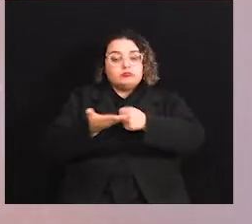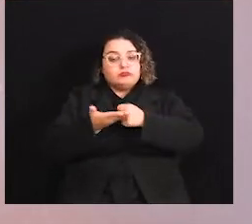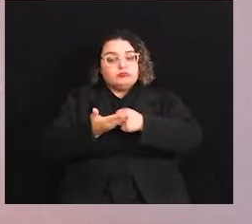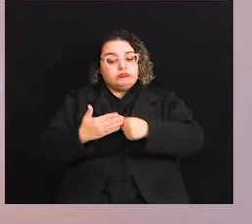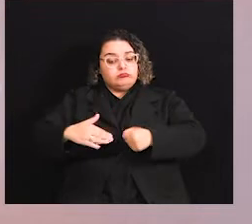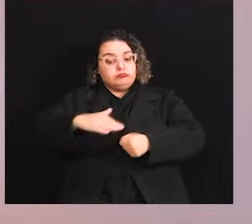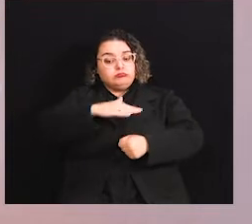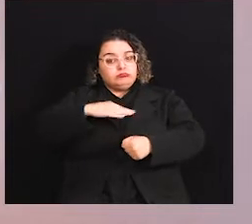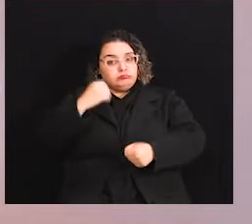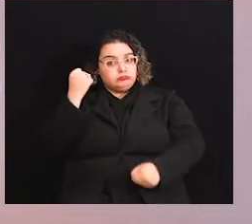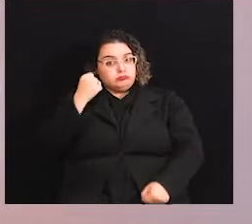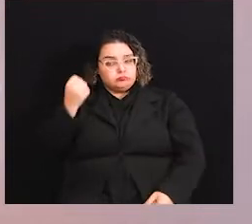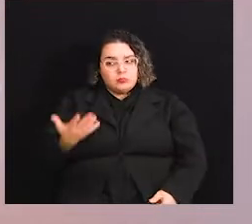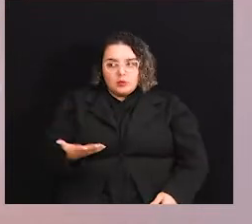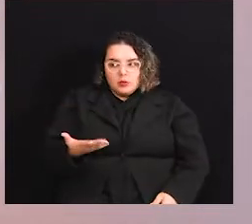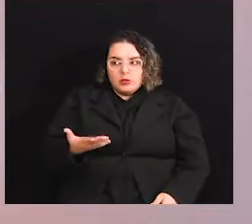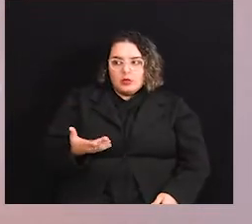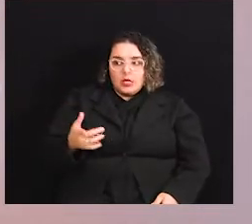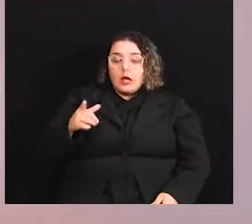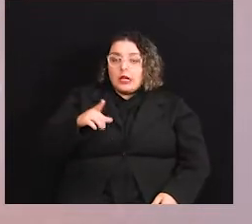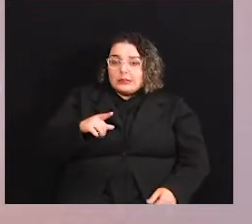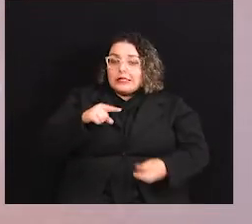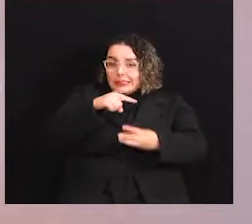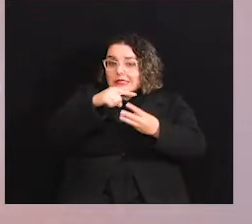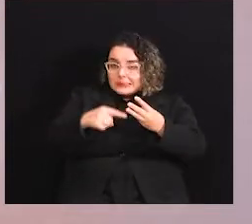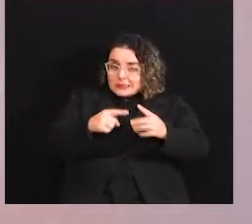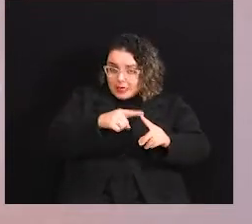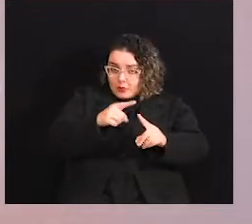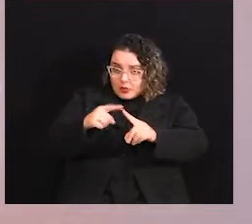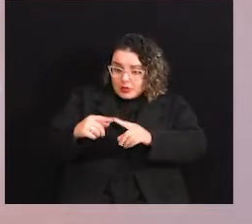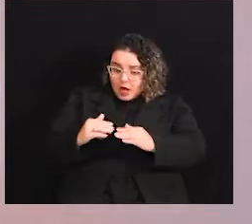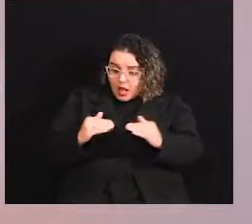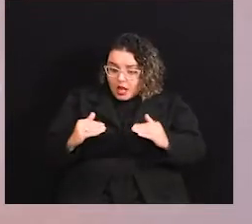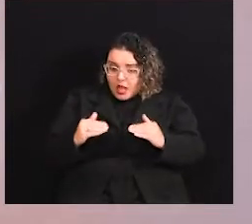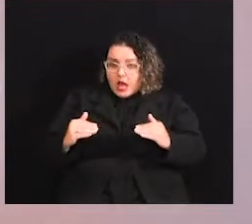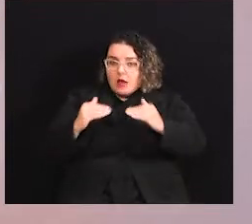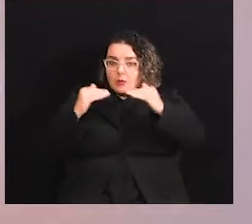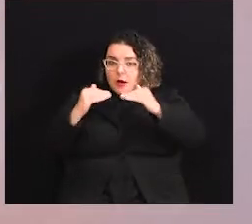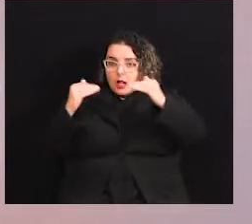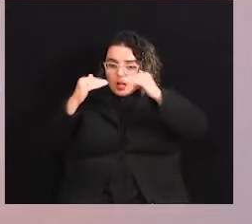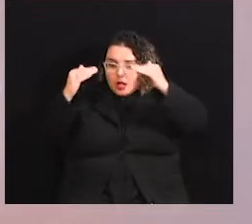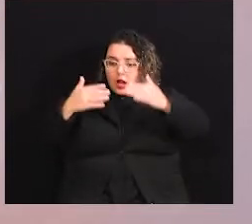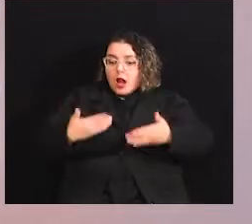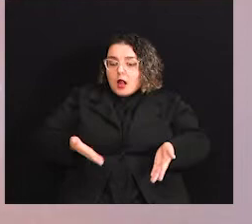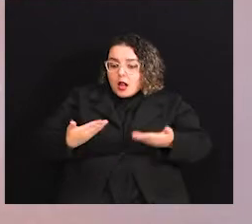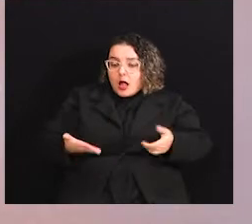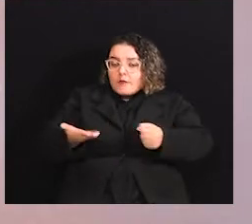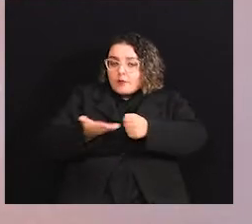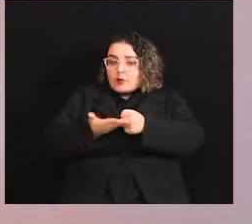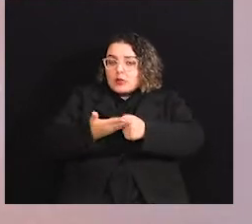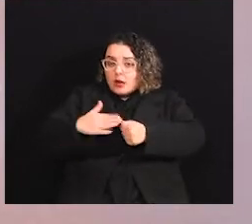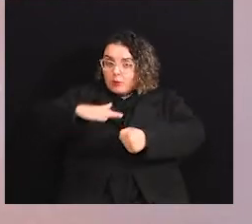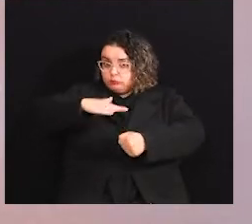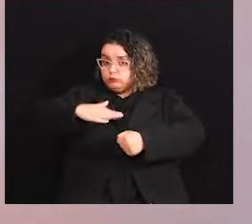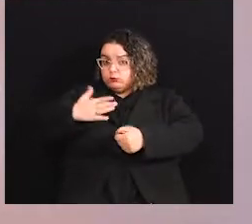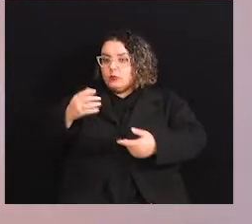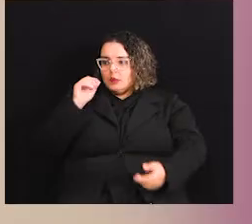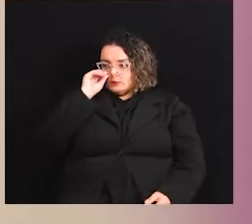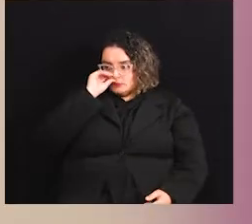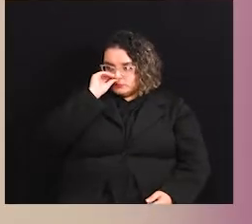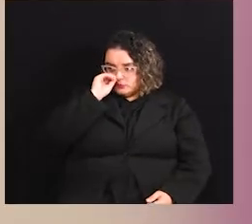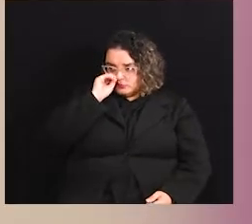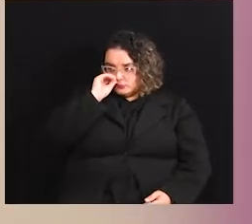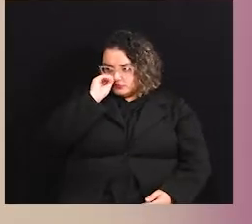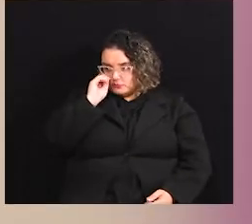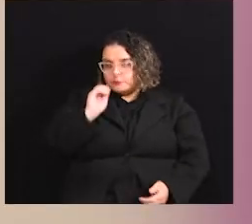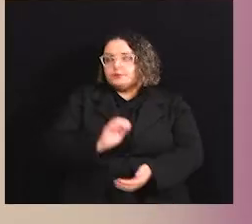moderado ou grave. Tem então esses três tipos, leve, moderado e grave, de intolerância?